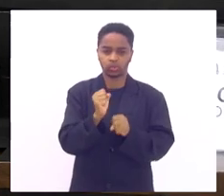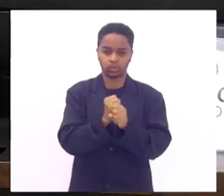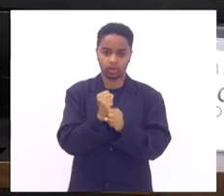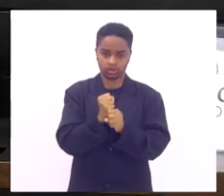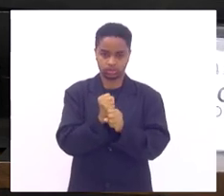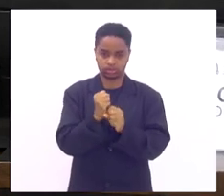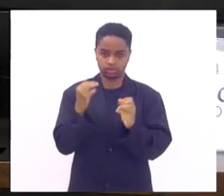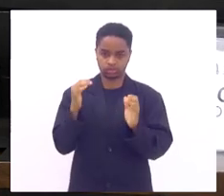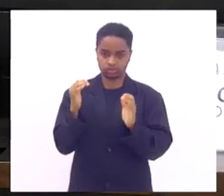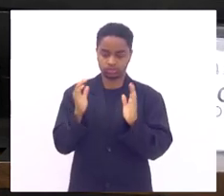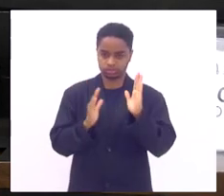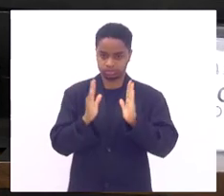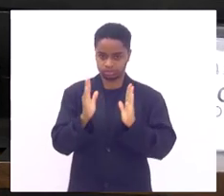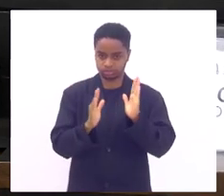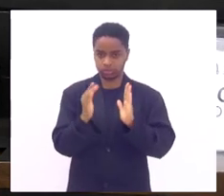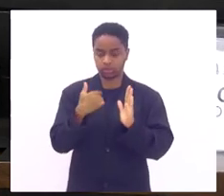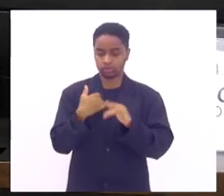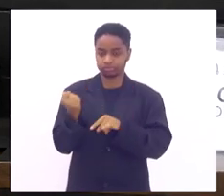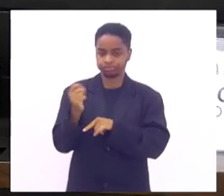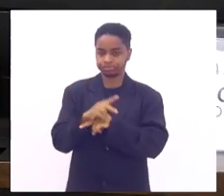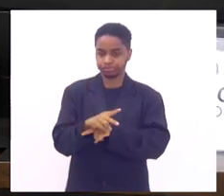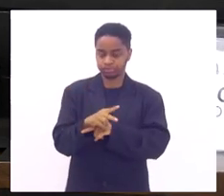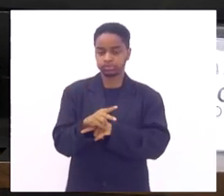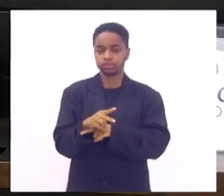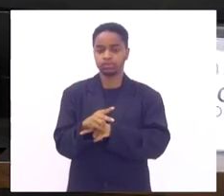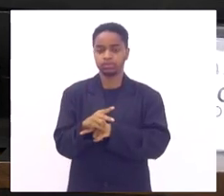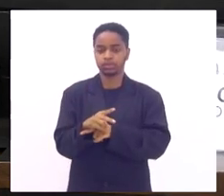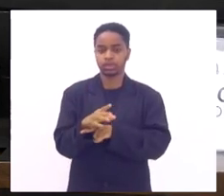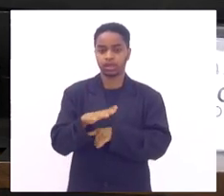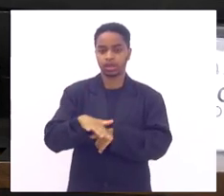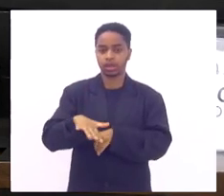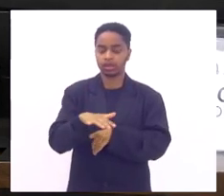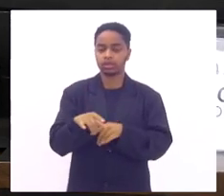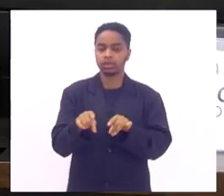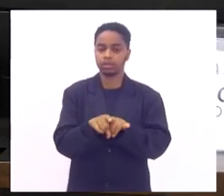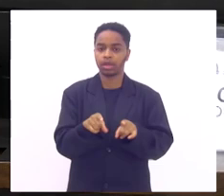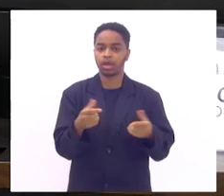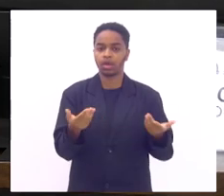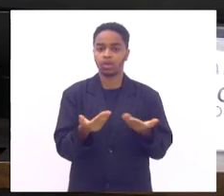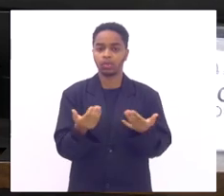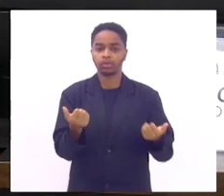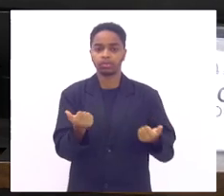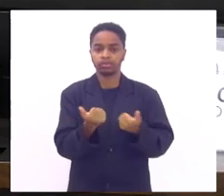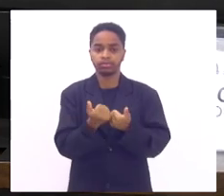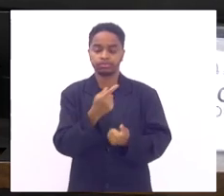tive dentro da junta comercial como vogal e agora assessorando a presidência.